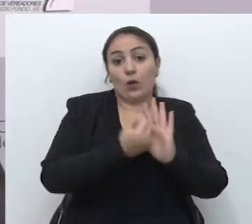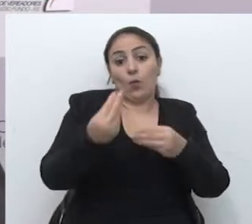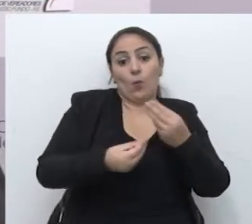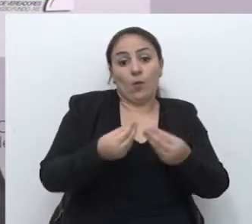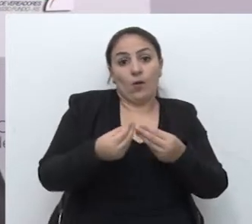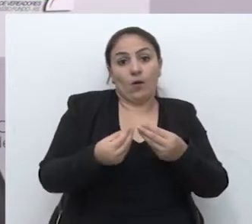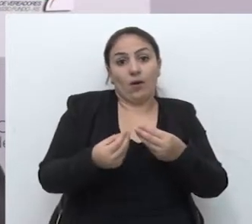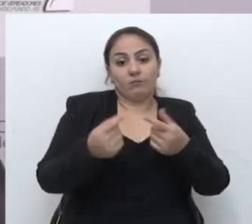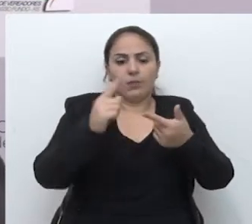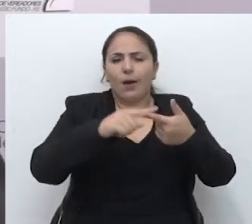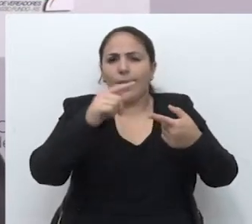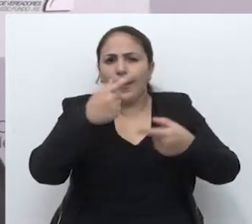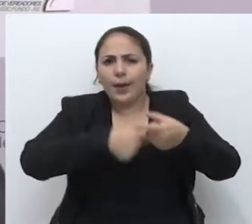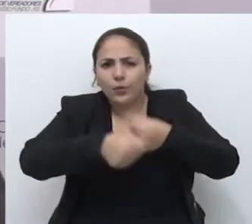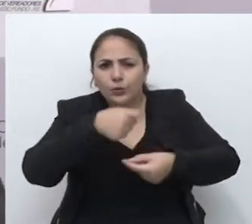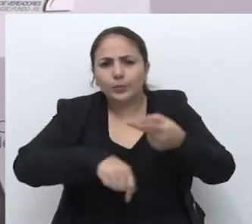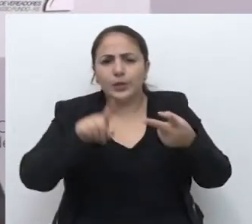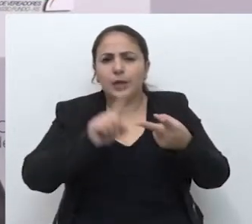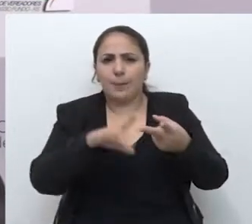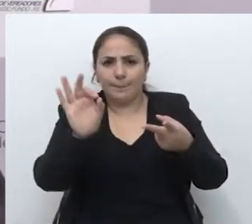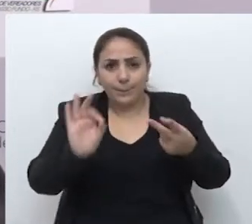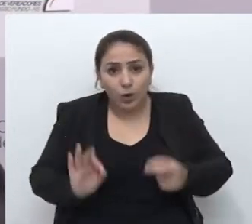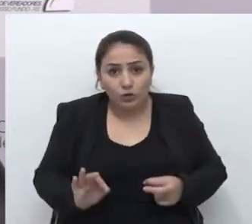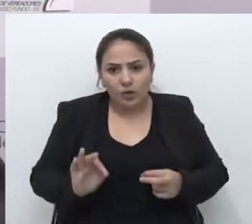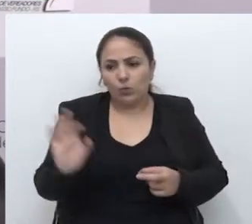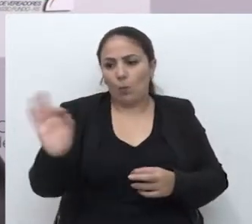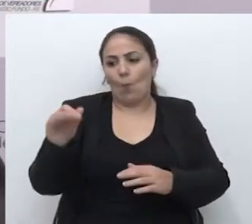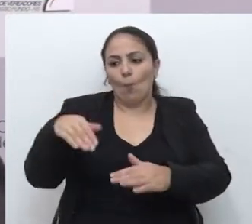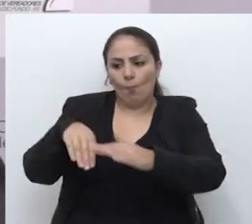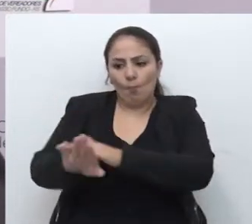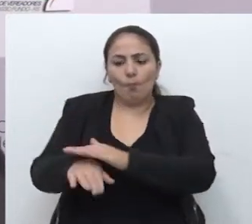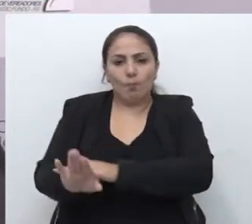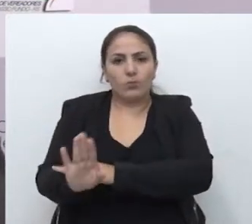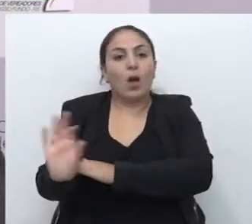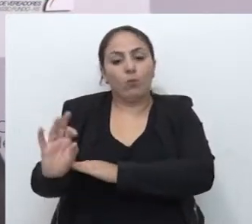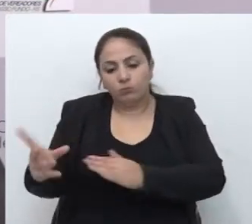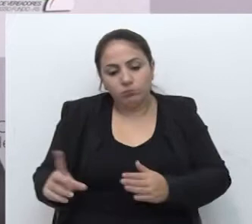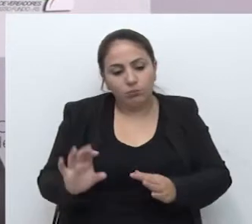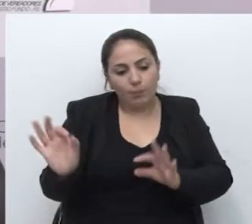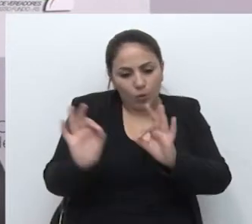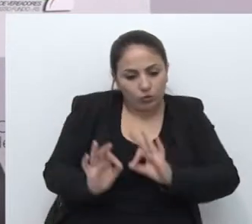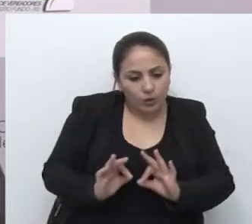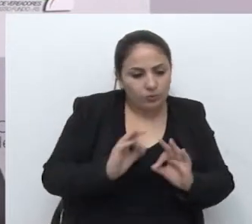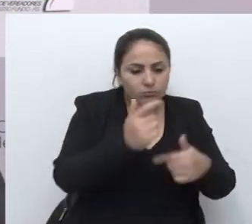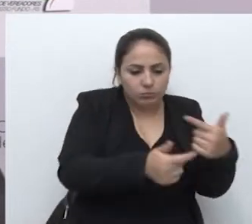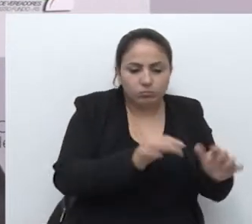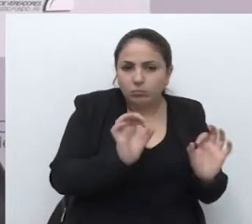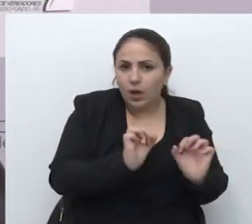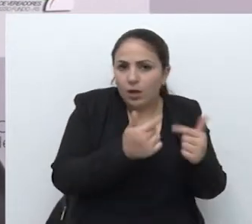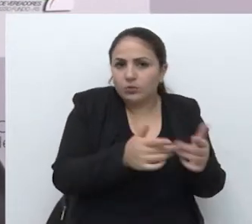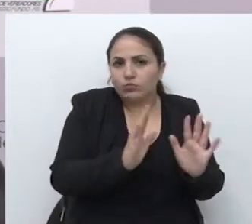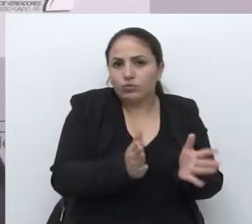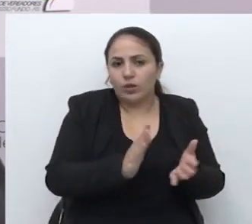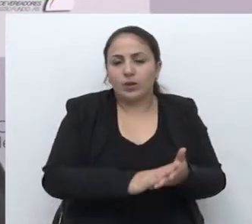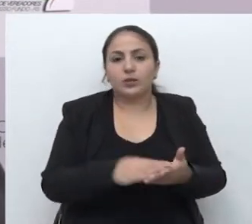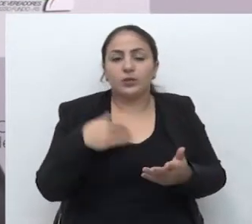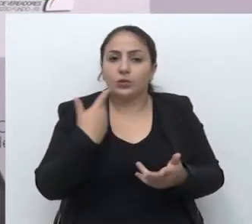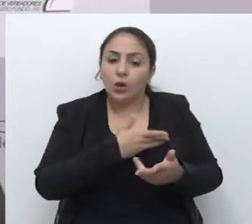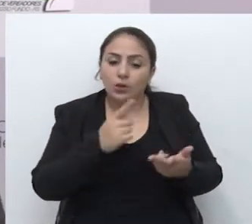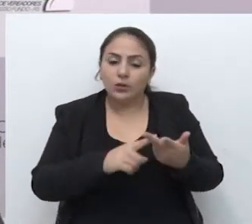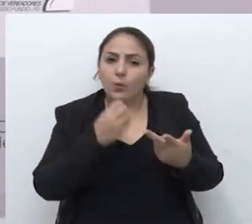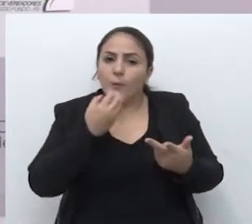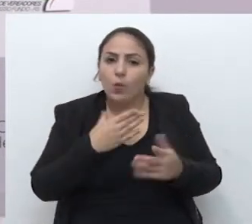com projetos, agilizar os projetos importantes, não ficar projetos engavetados. Queremos ficar marcado pela